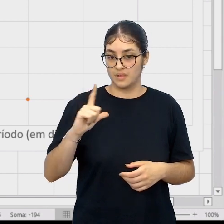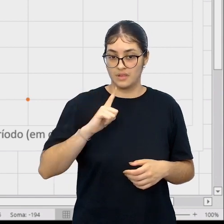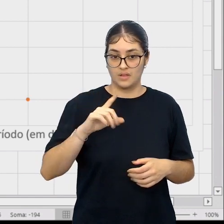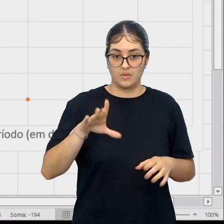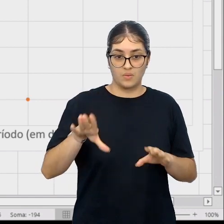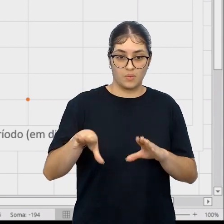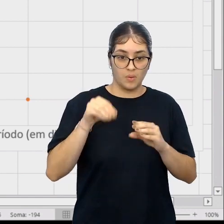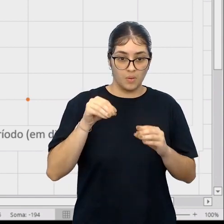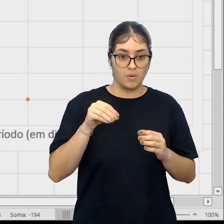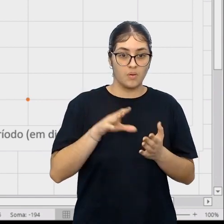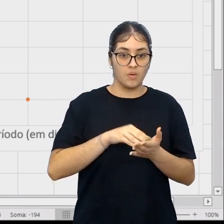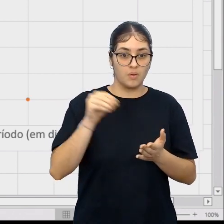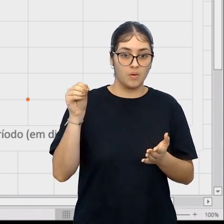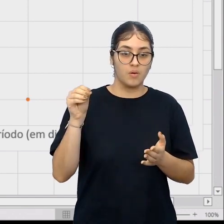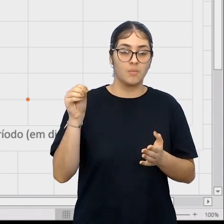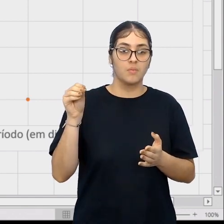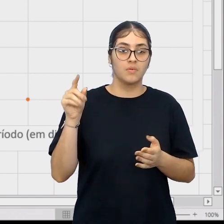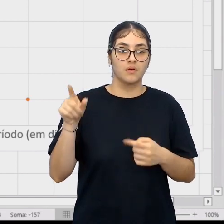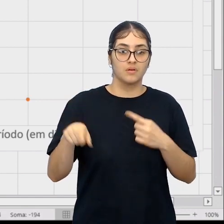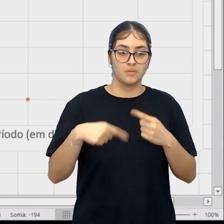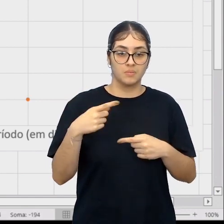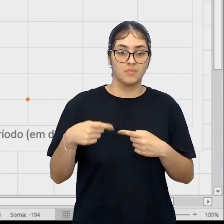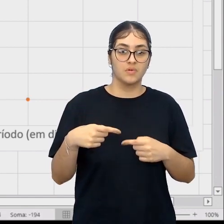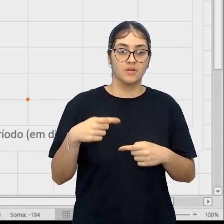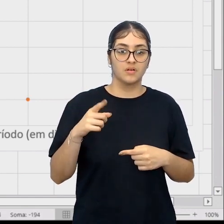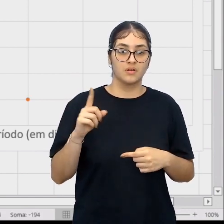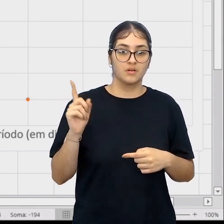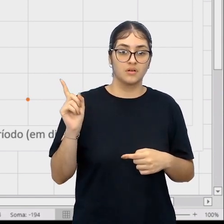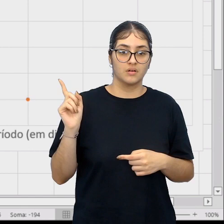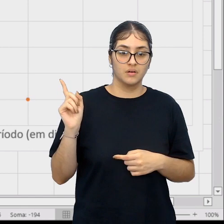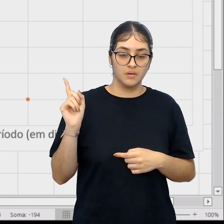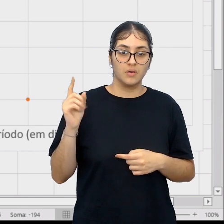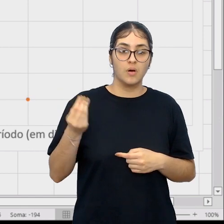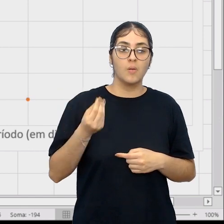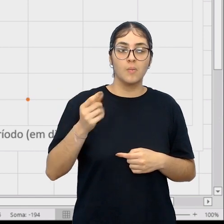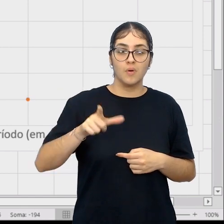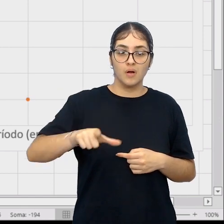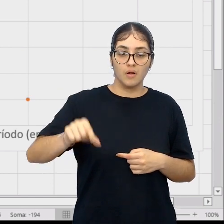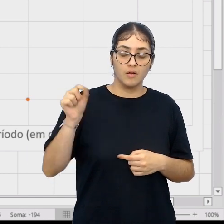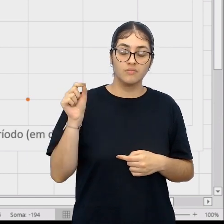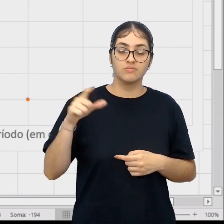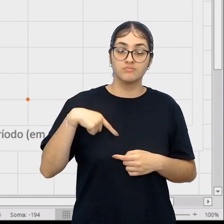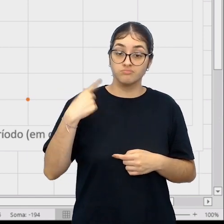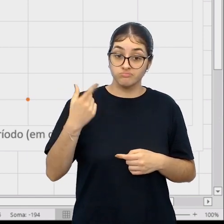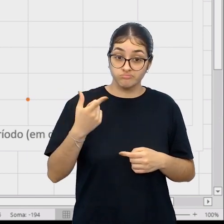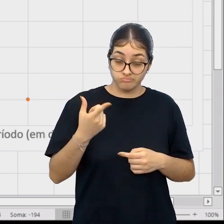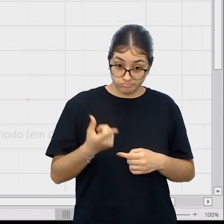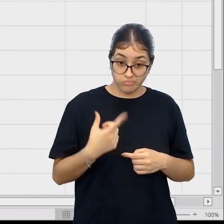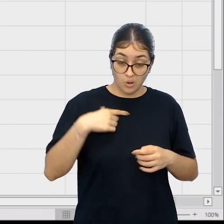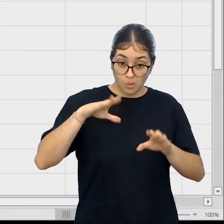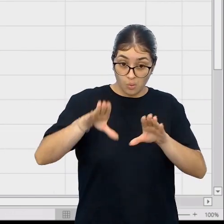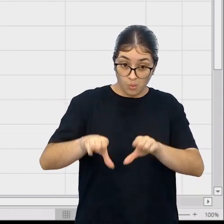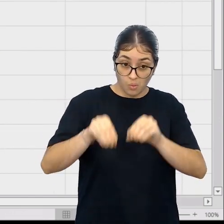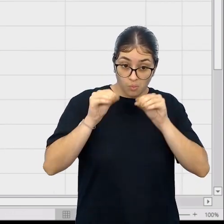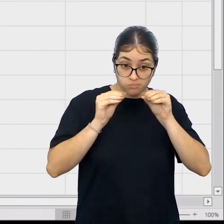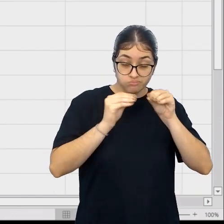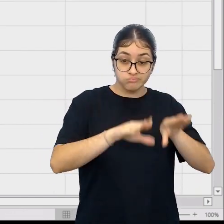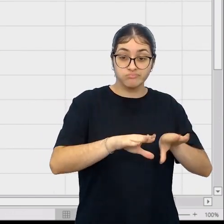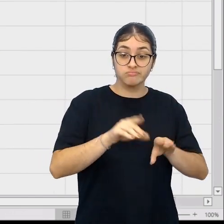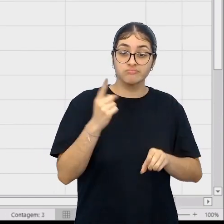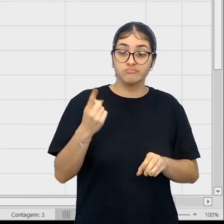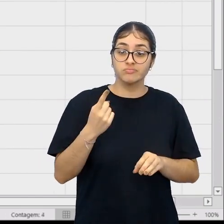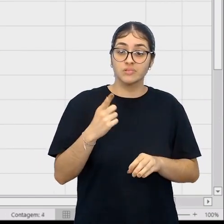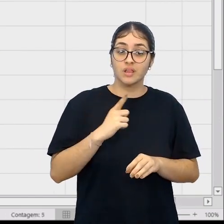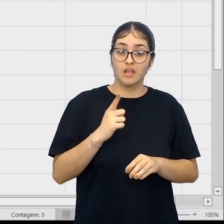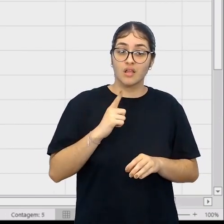peraí. Deixa eu apertar ESC para desselecionar. Isso. Vou selecionar e vou fazer Ctrl+C. Mas na hora de colar, eu vou vir com o botão do lado